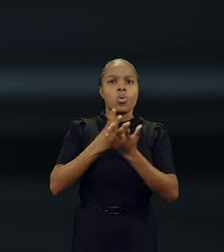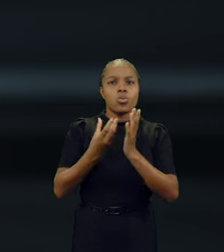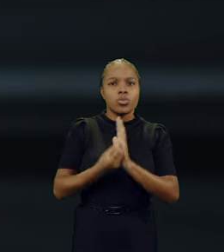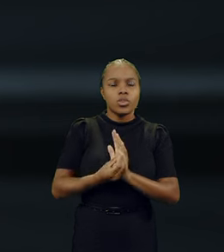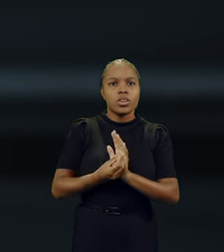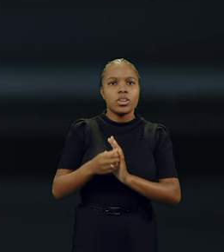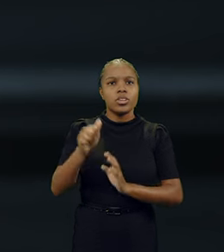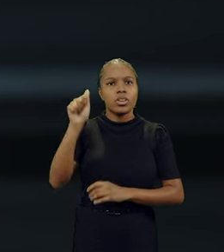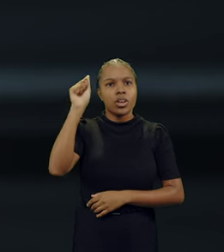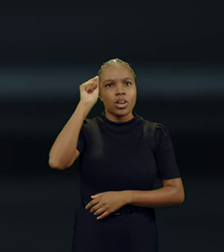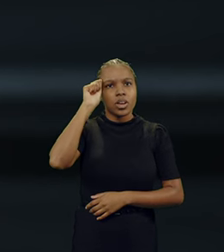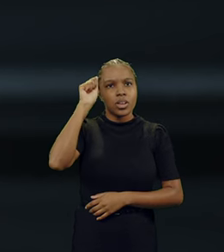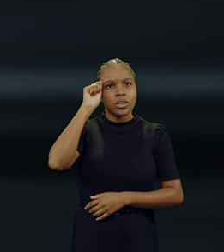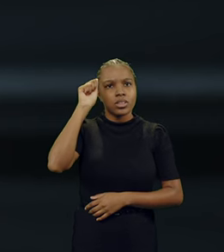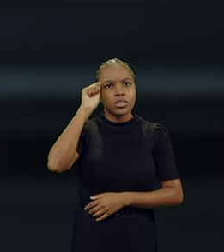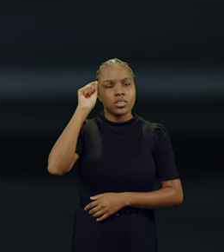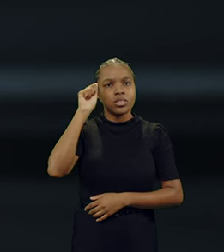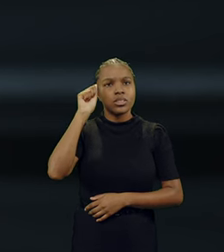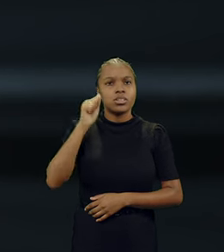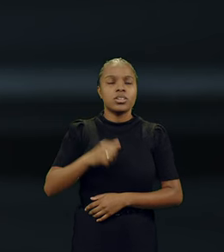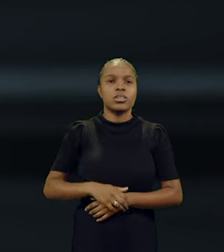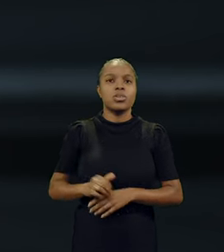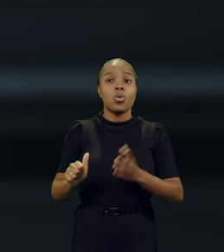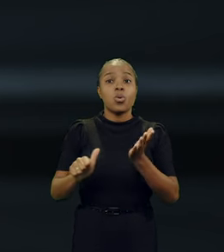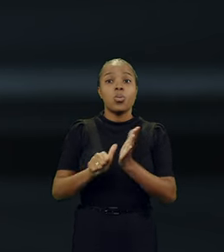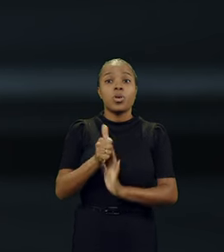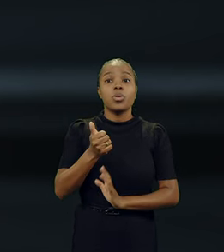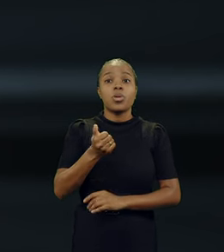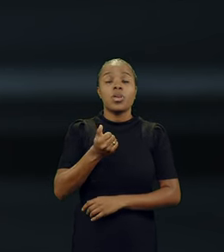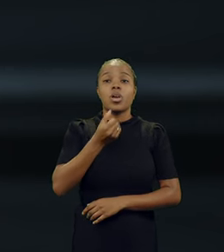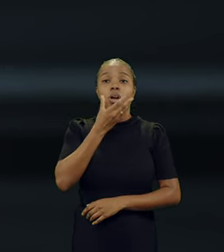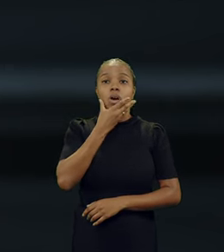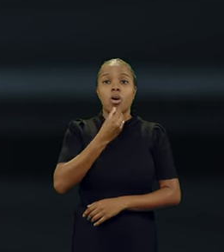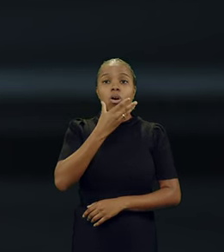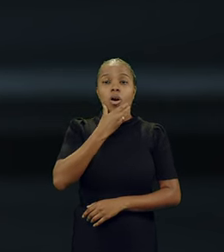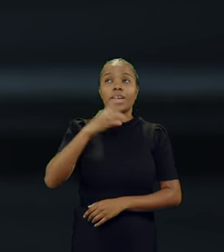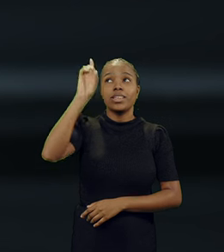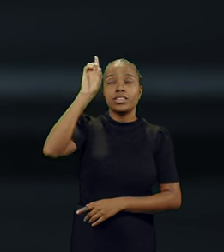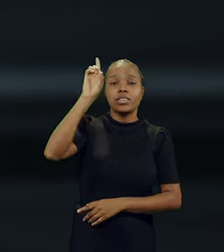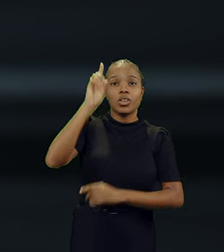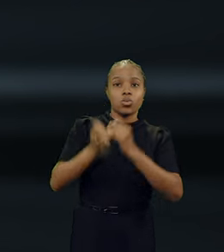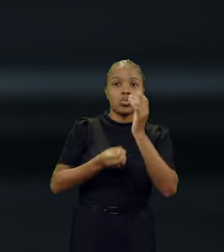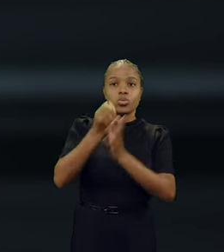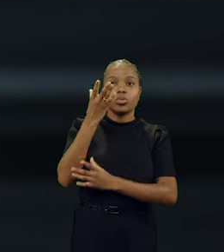Adão, o primeiro homem que Deus fez.